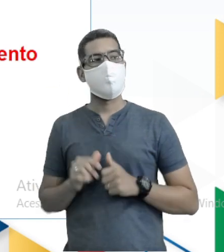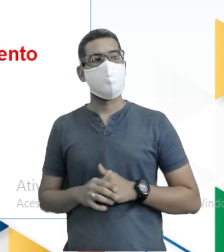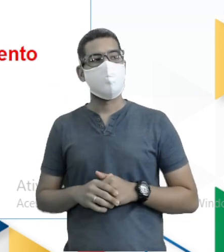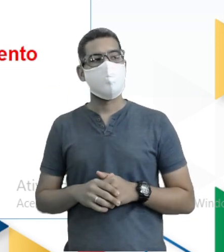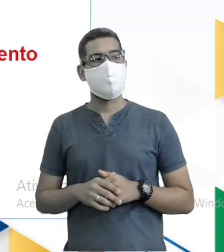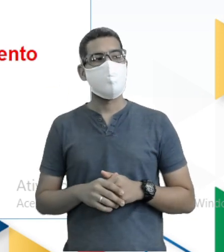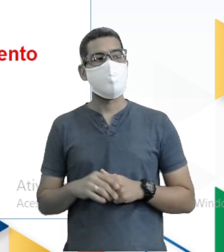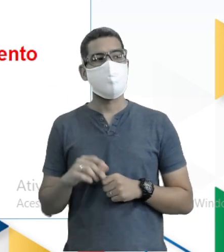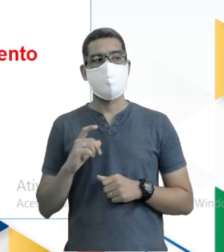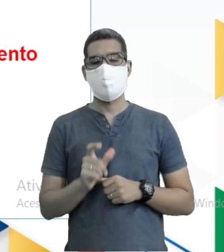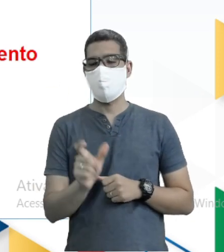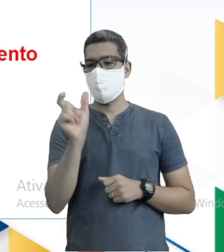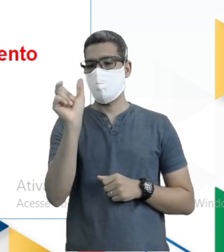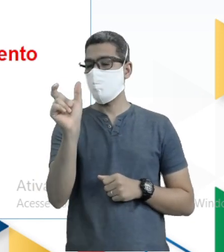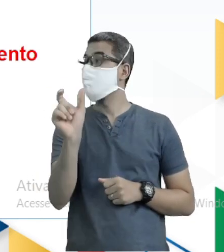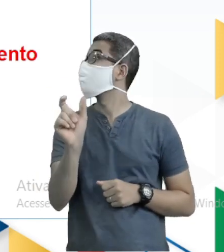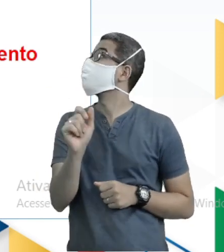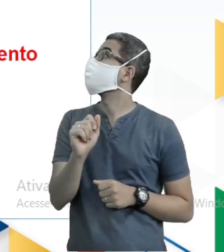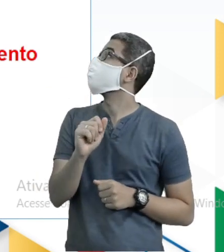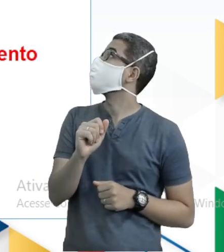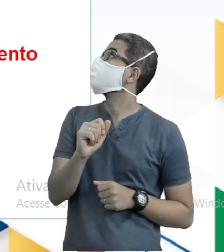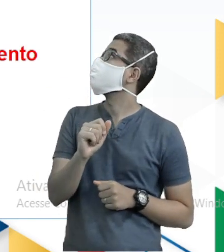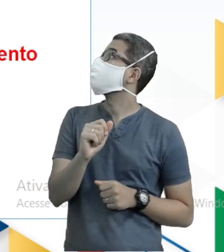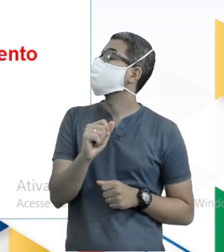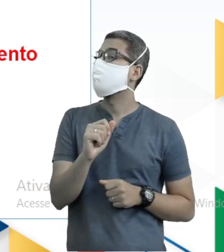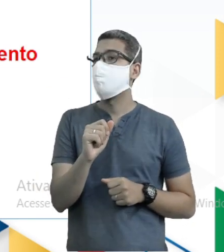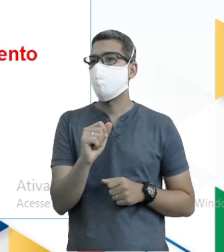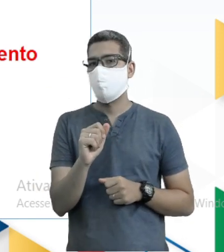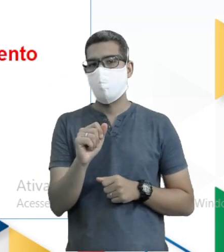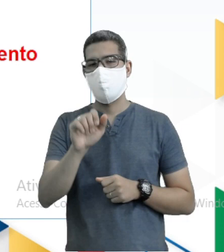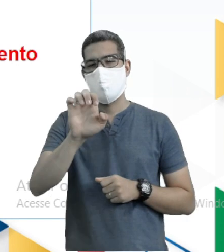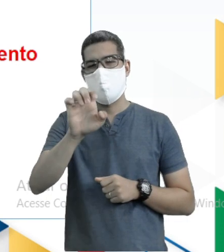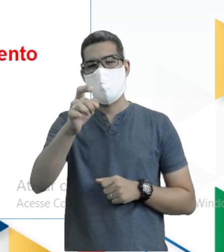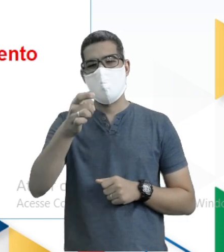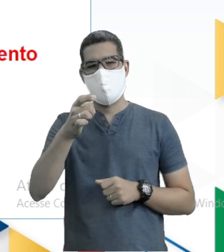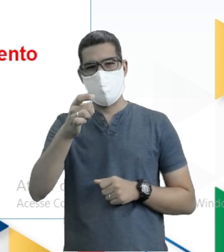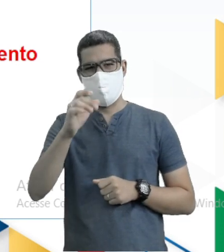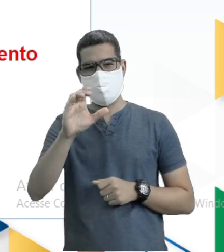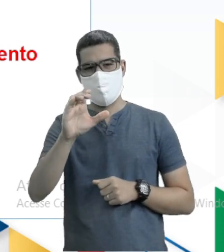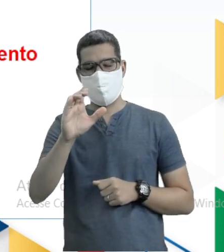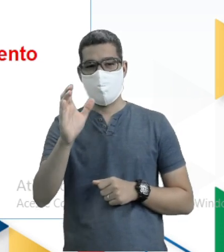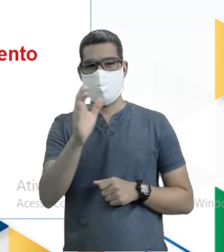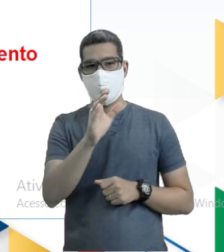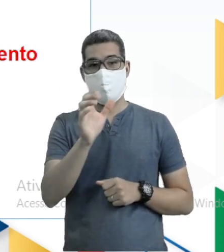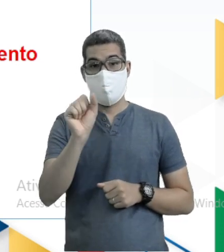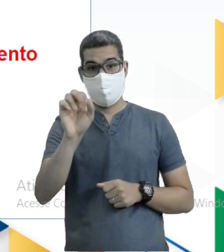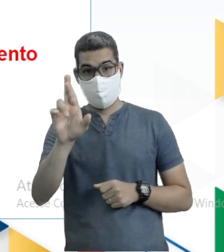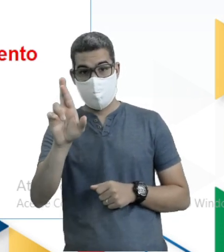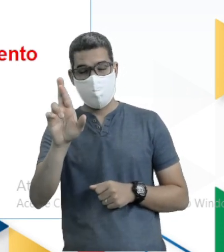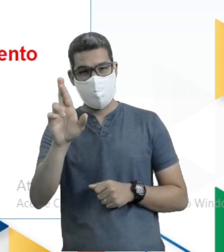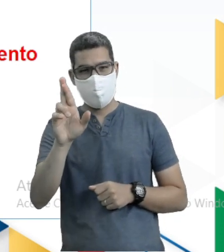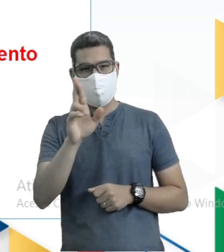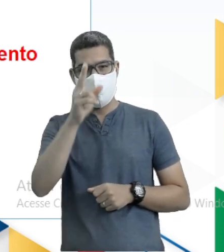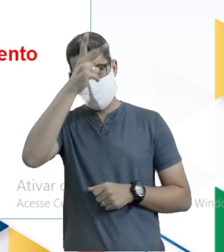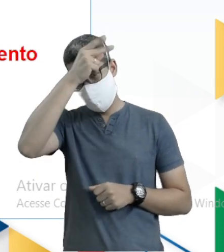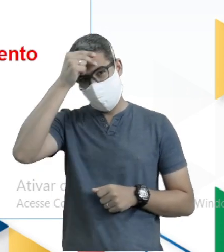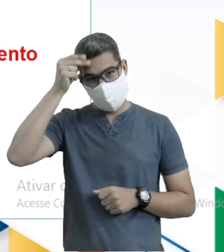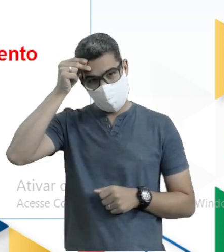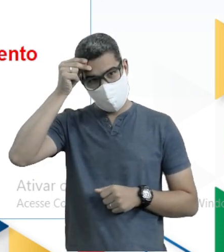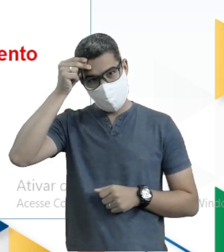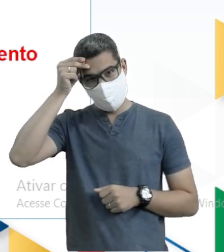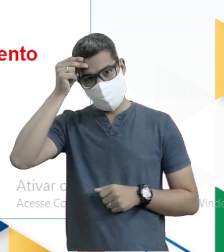o pronome de tratamento que foi utilizado. Excelentíssimo senhor prefeito. E aqui nós temos os